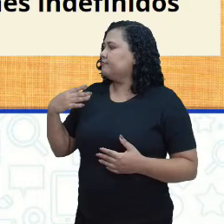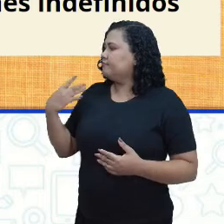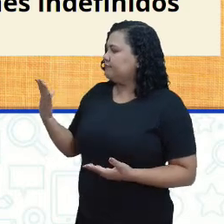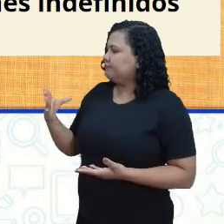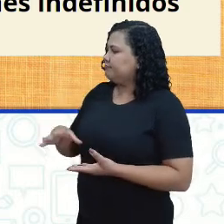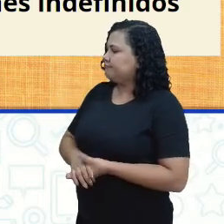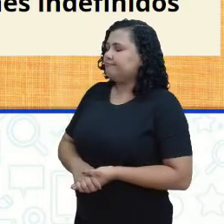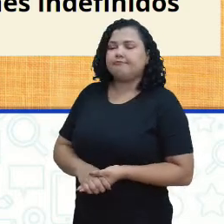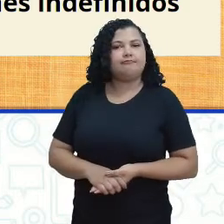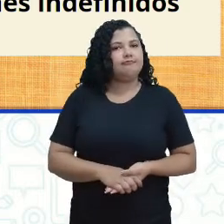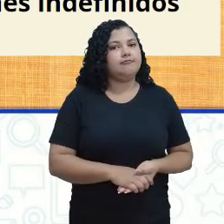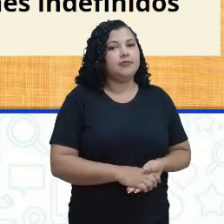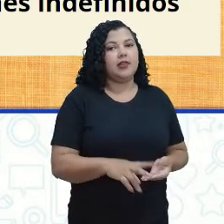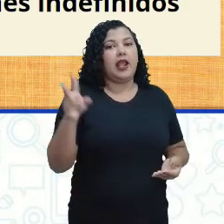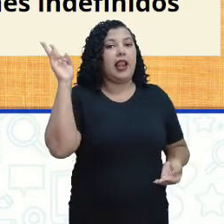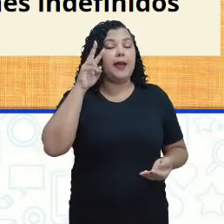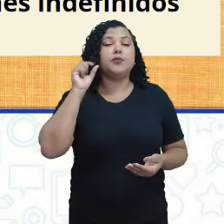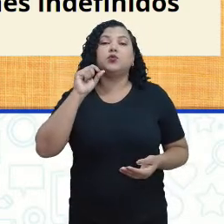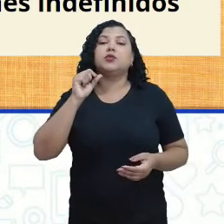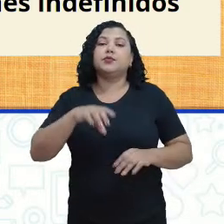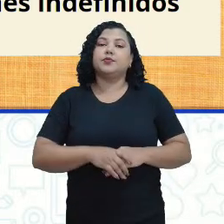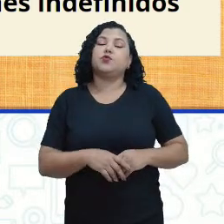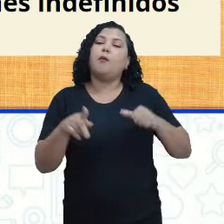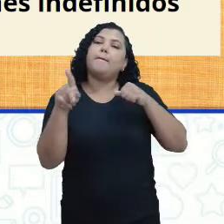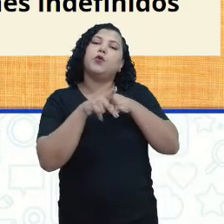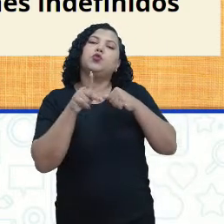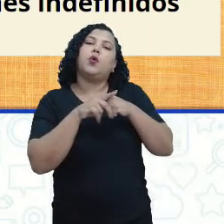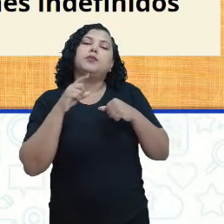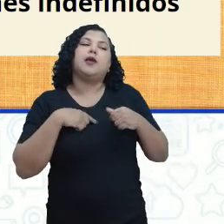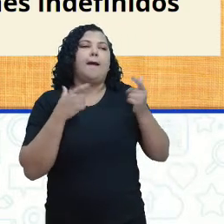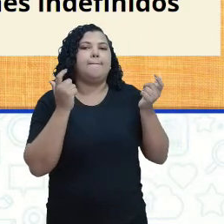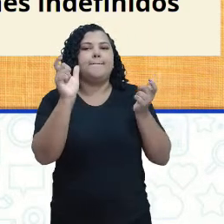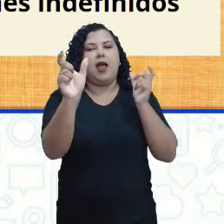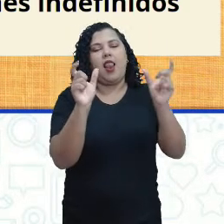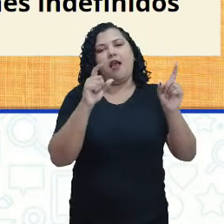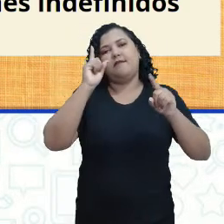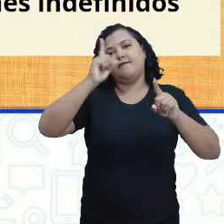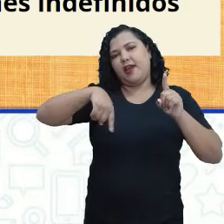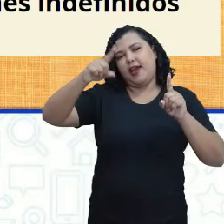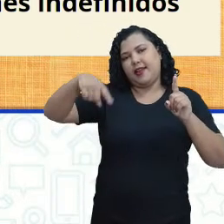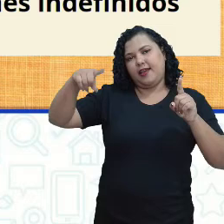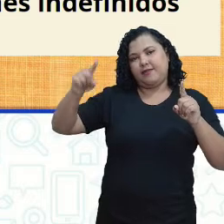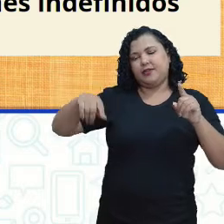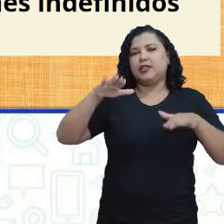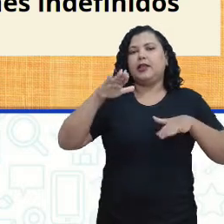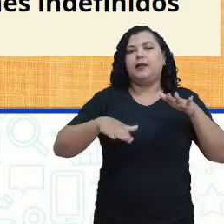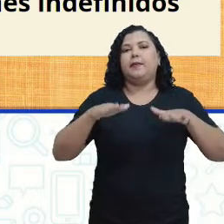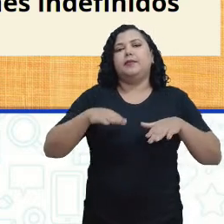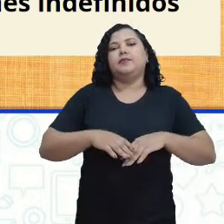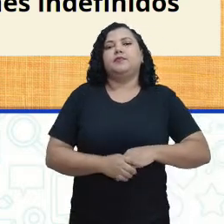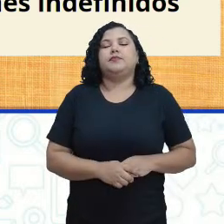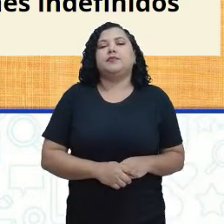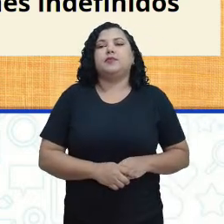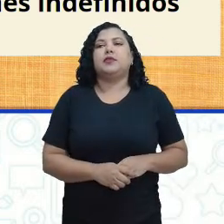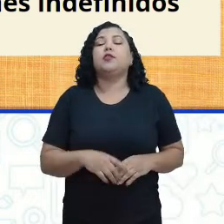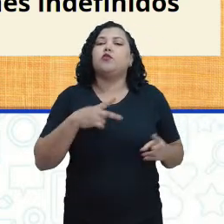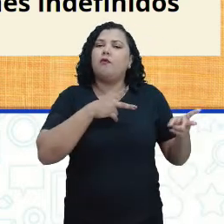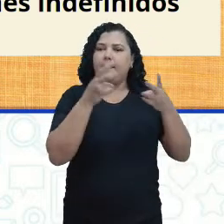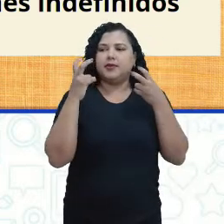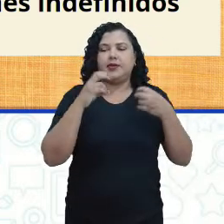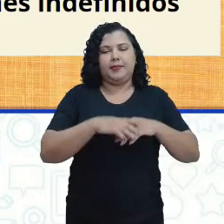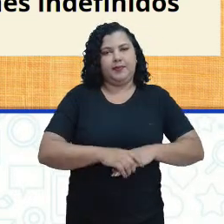os pronomes são palavras variáveis. Melhor, alguns são variáveis, outros são invariáveis, mas a gente vai